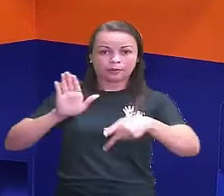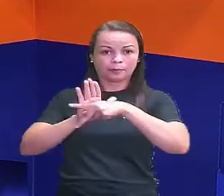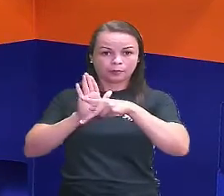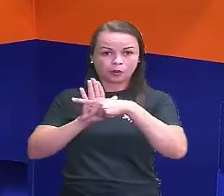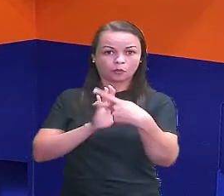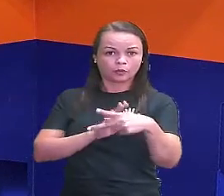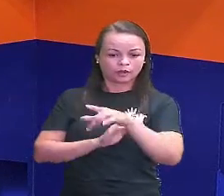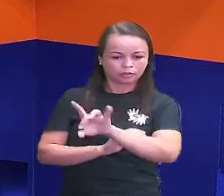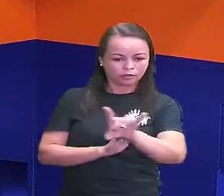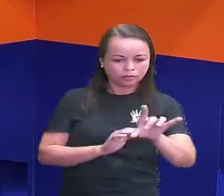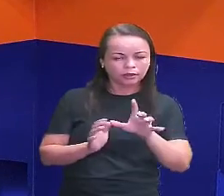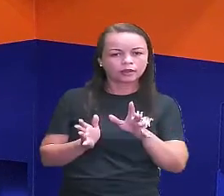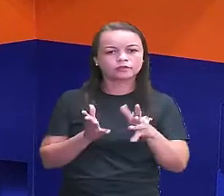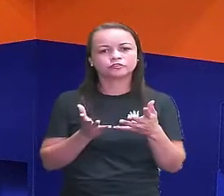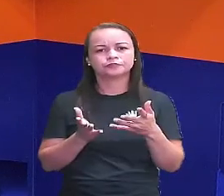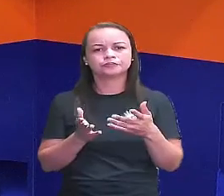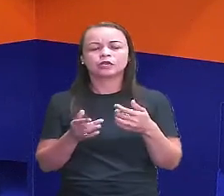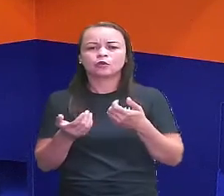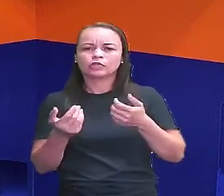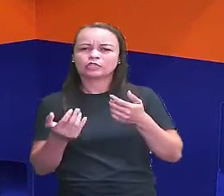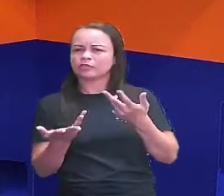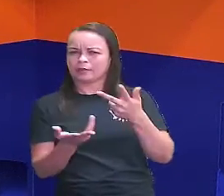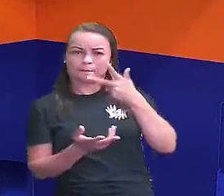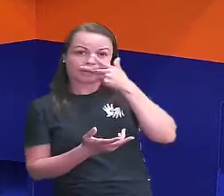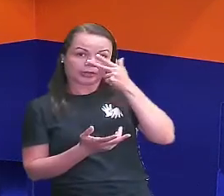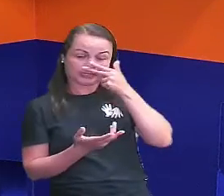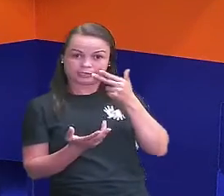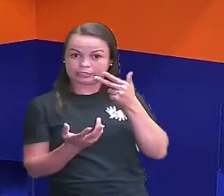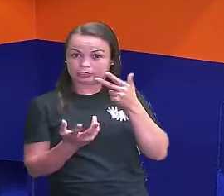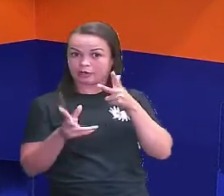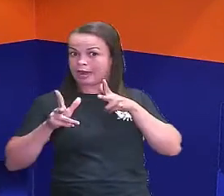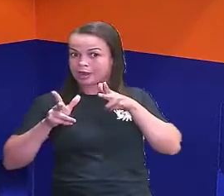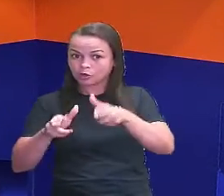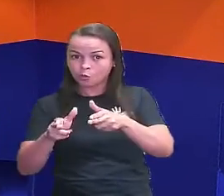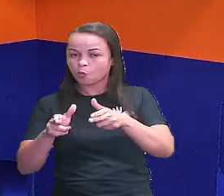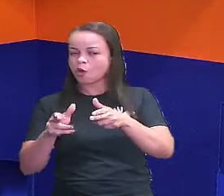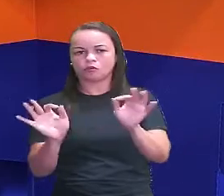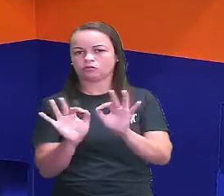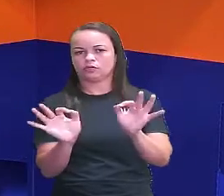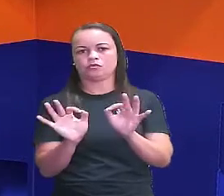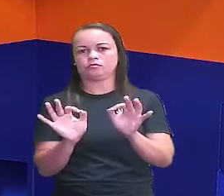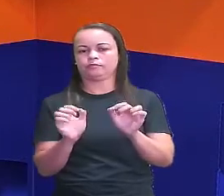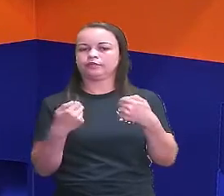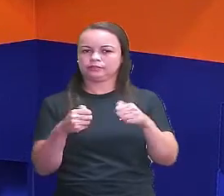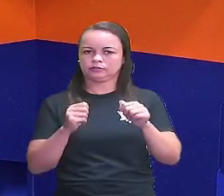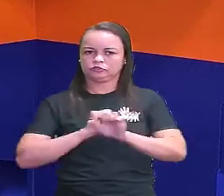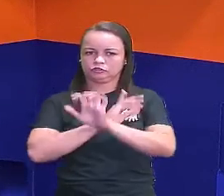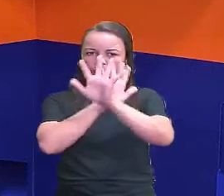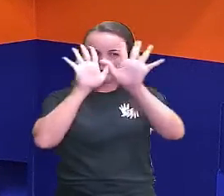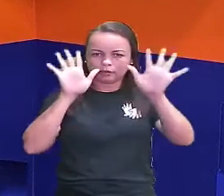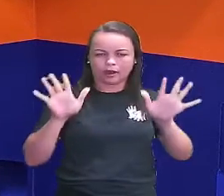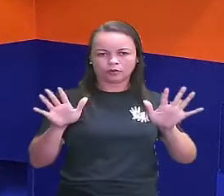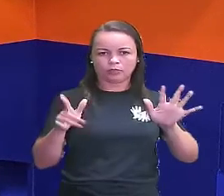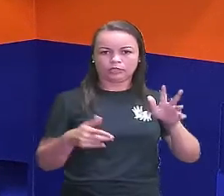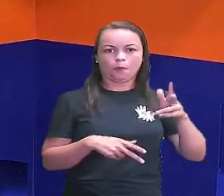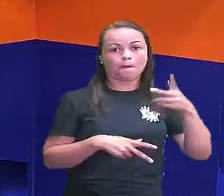próprias deles, né? Porque quando a gente diz que é semelhante, não quer dizer que é igual, e a gente precisa deixar isso muito